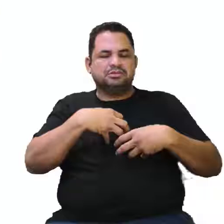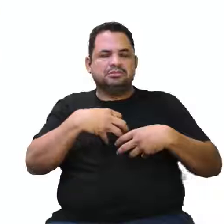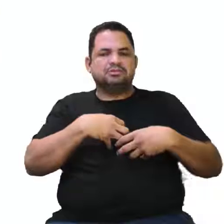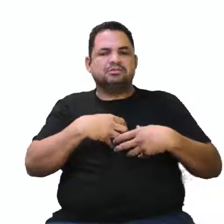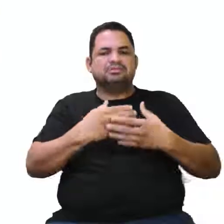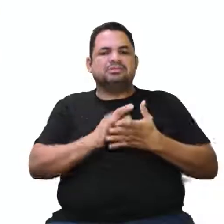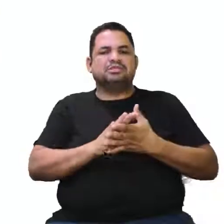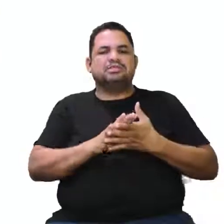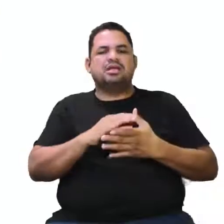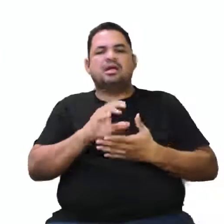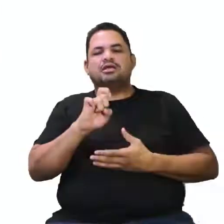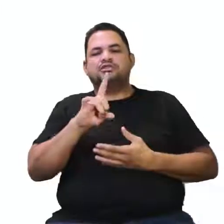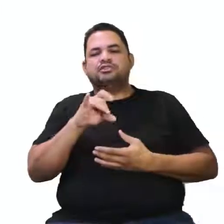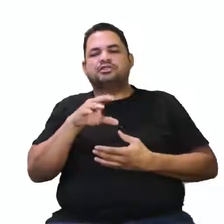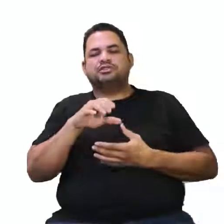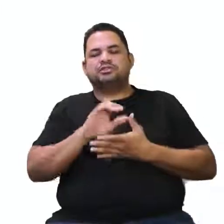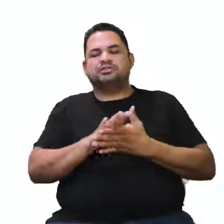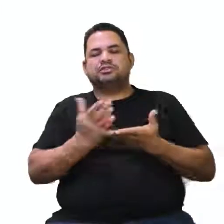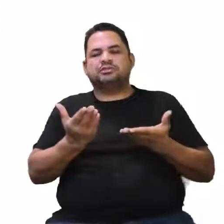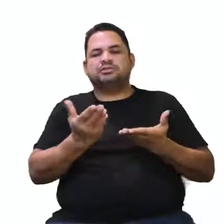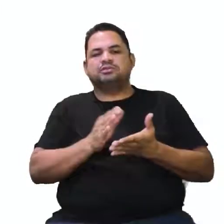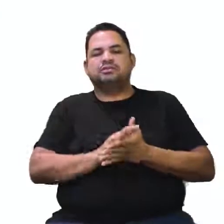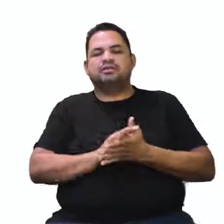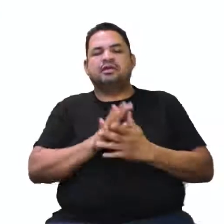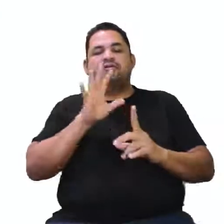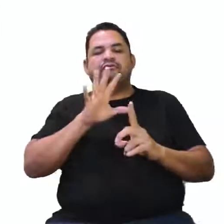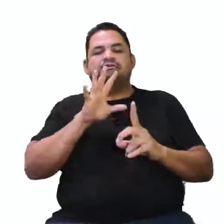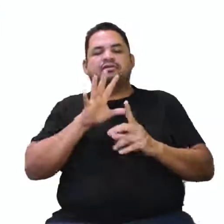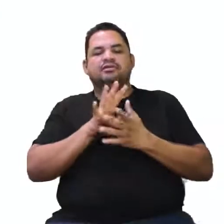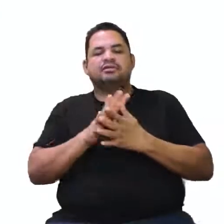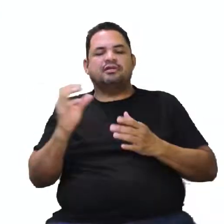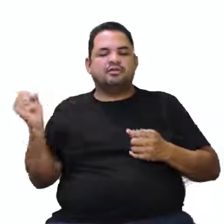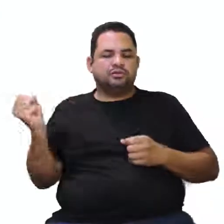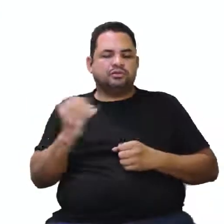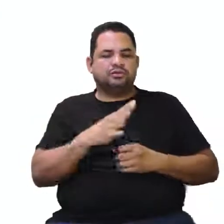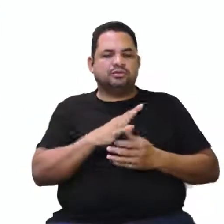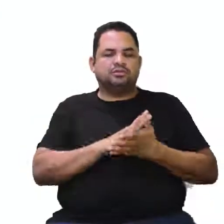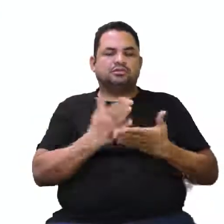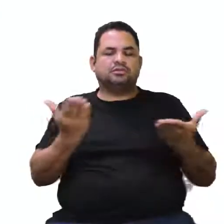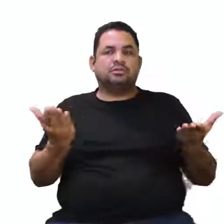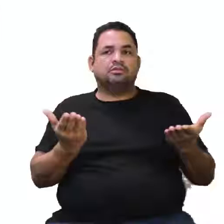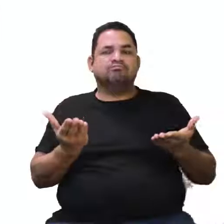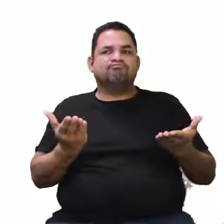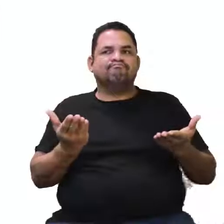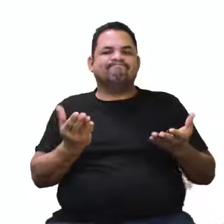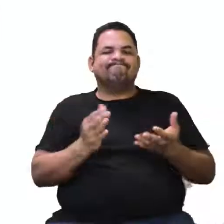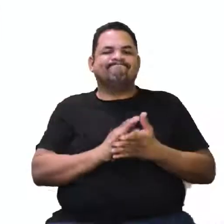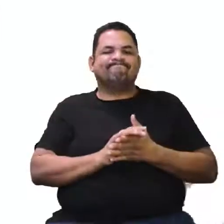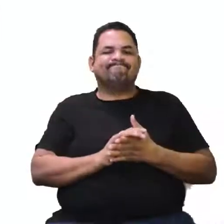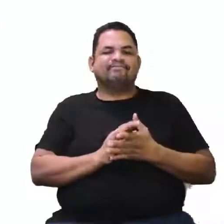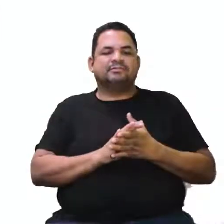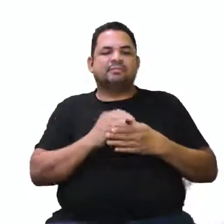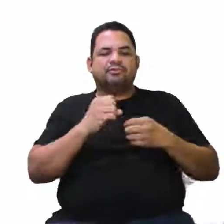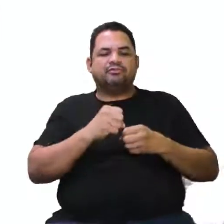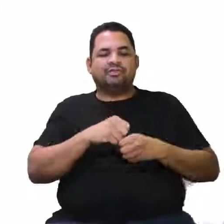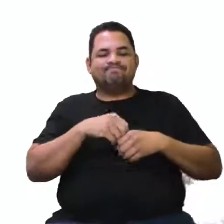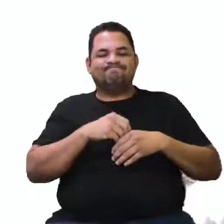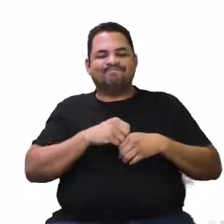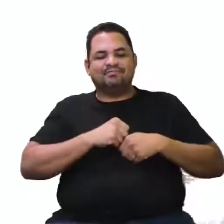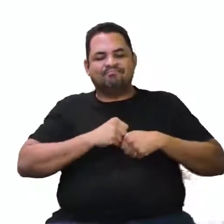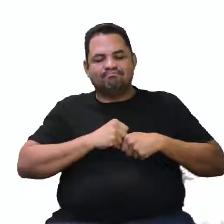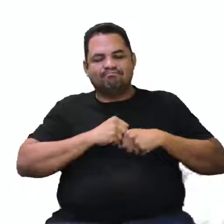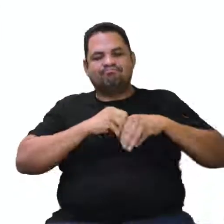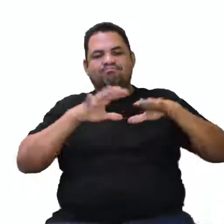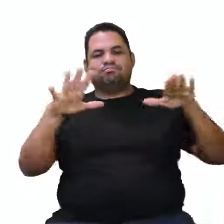adjetivos, e isso vai impactar na fase da adolescência, na fase da juventude, que é onde isso vem eclodir, né, onde